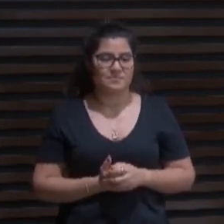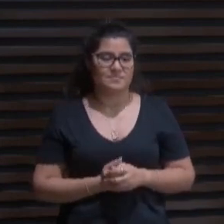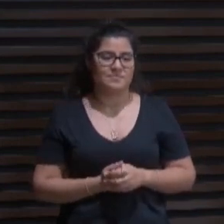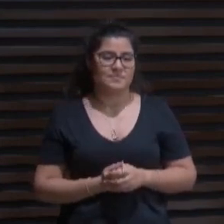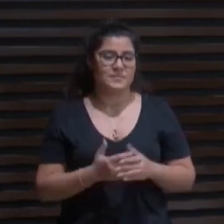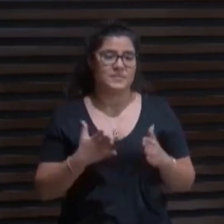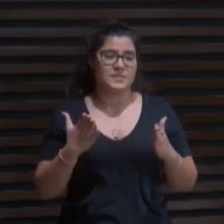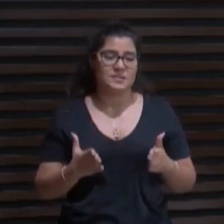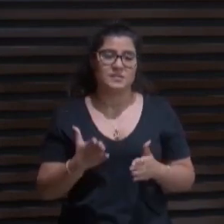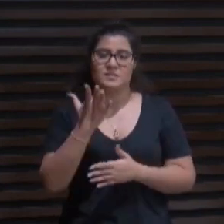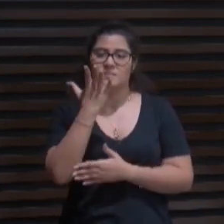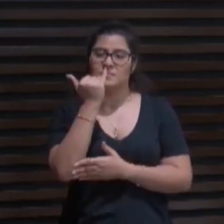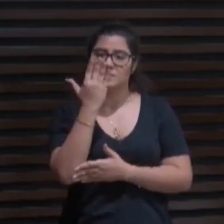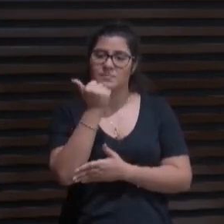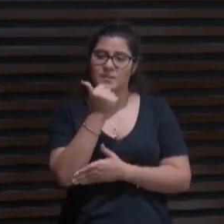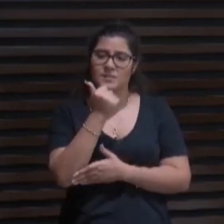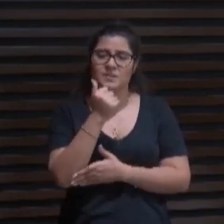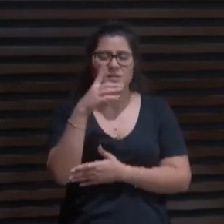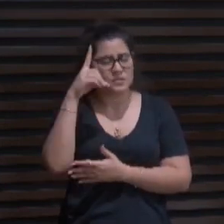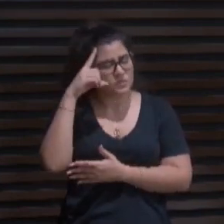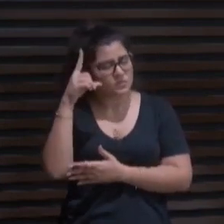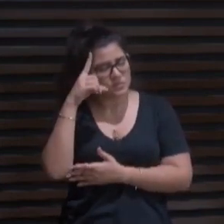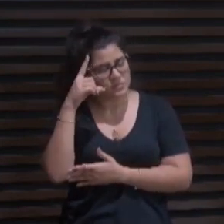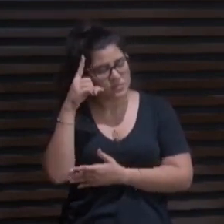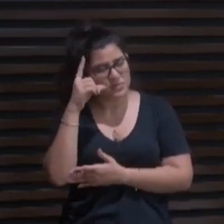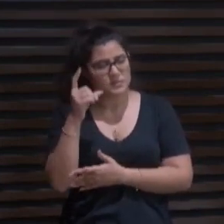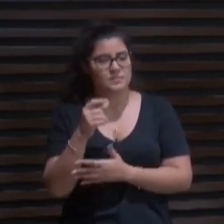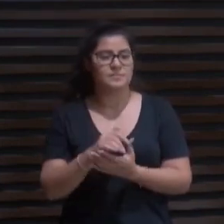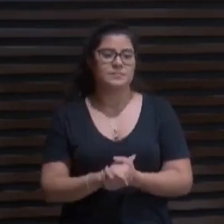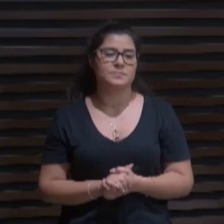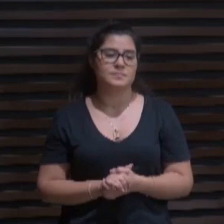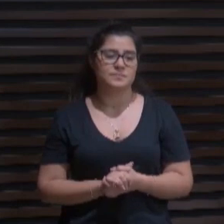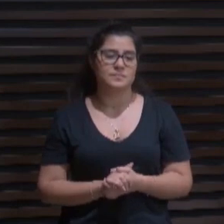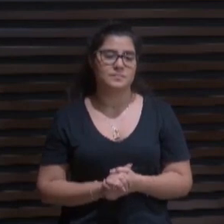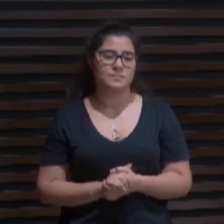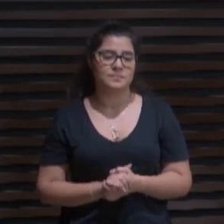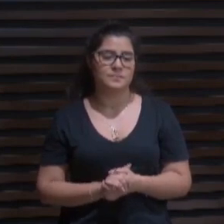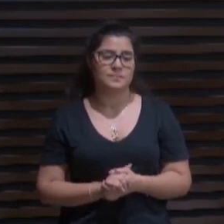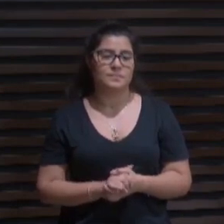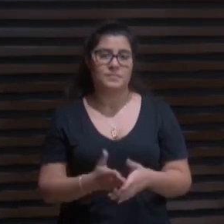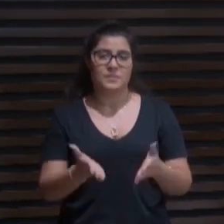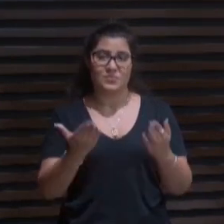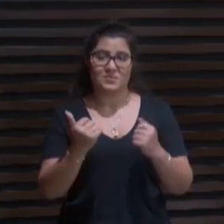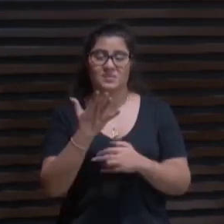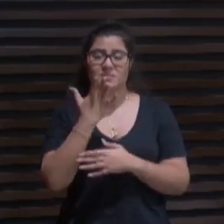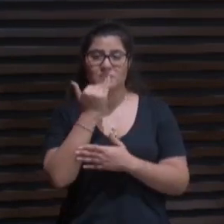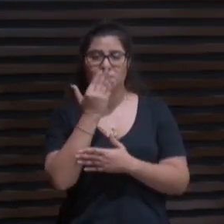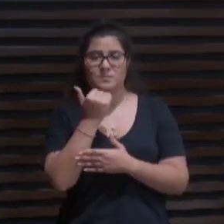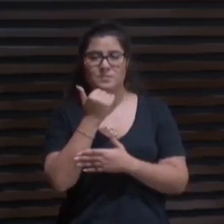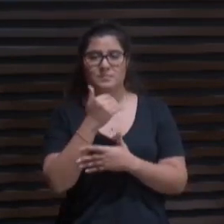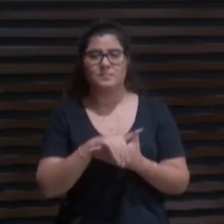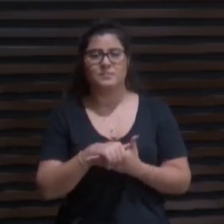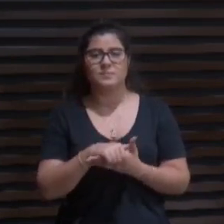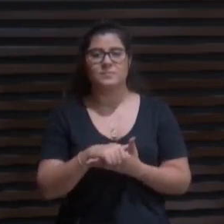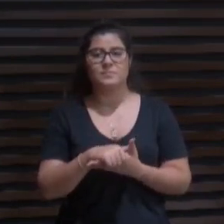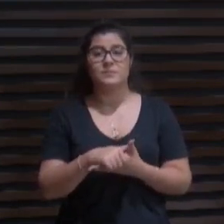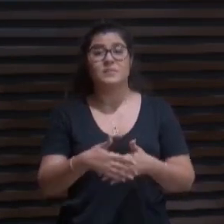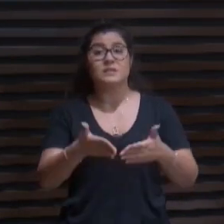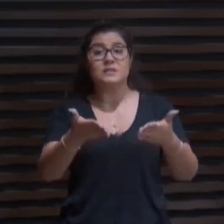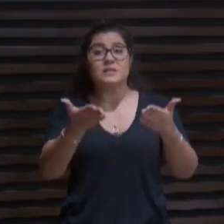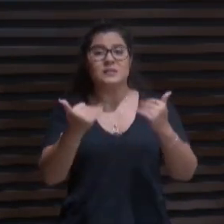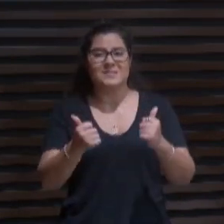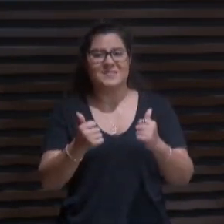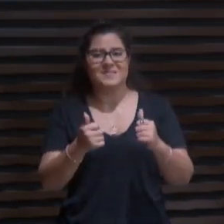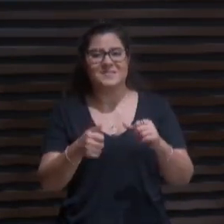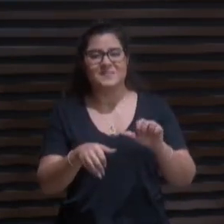Ele nos alimenta todo dia. Todo dia. Ele nos alimenta. Ele deu o